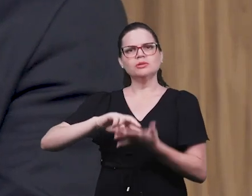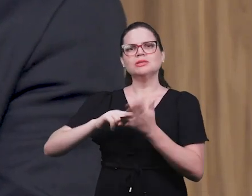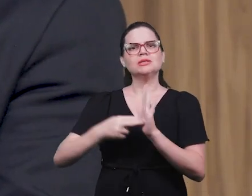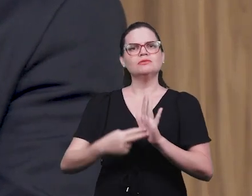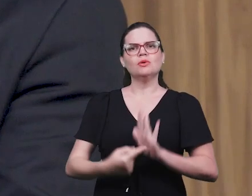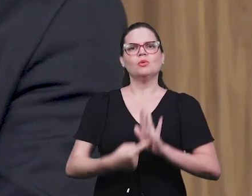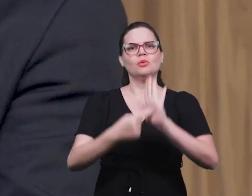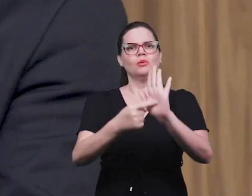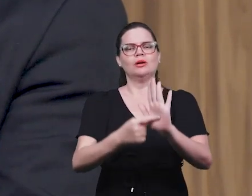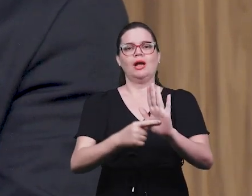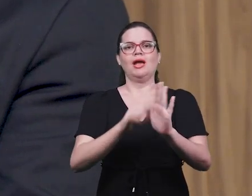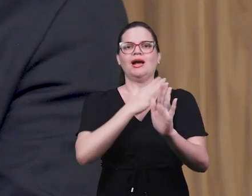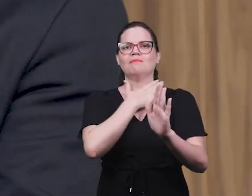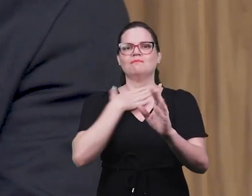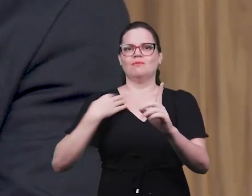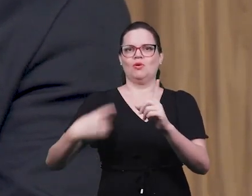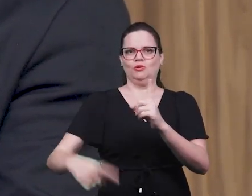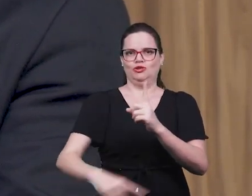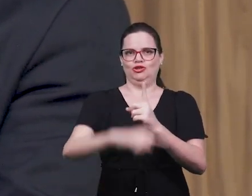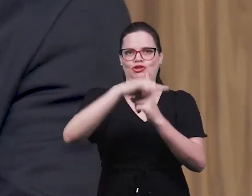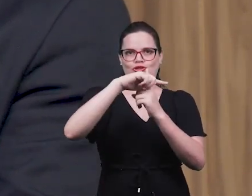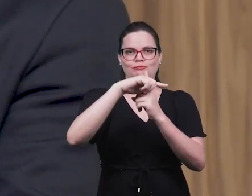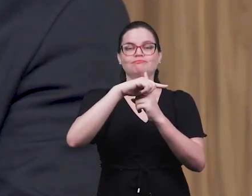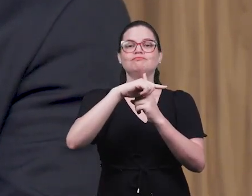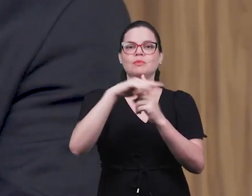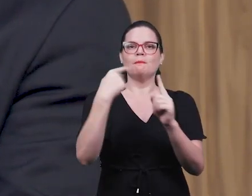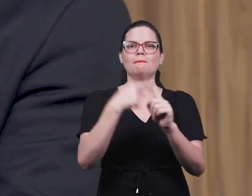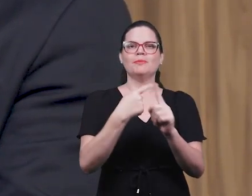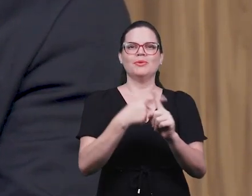de Deus, vive uma amargura eterna.